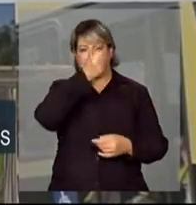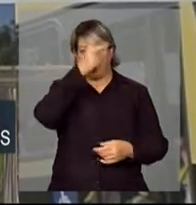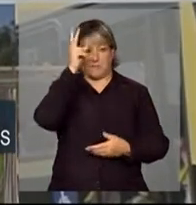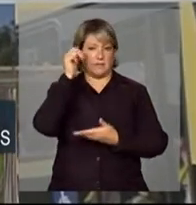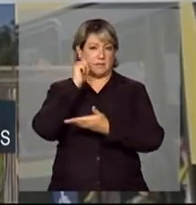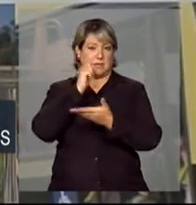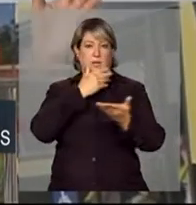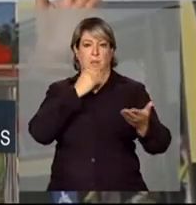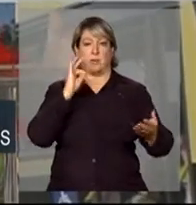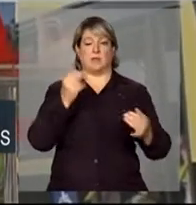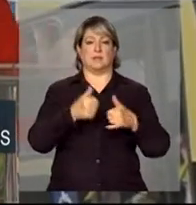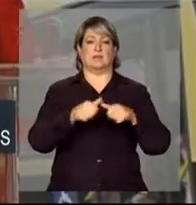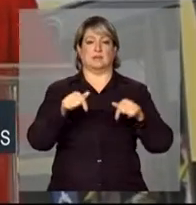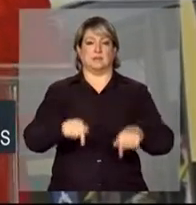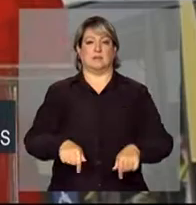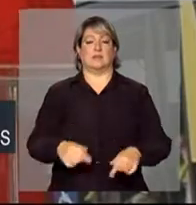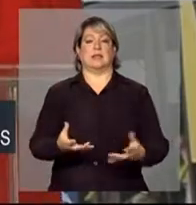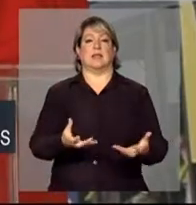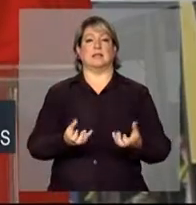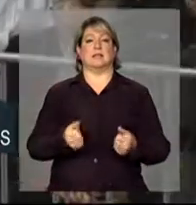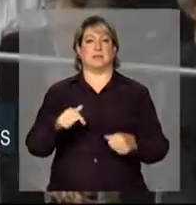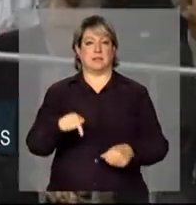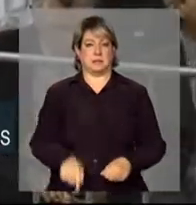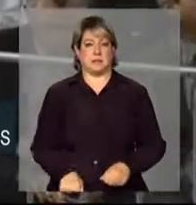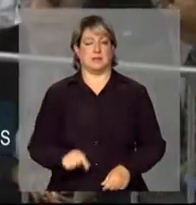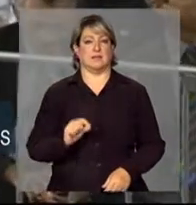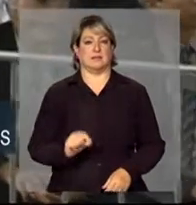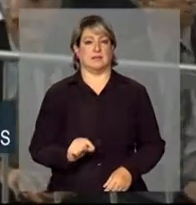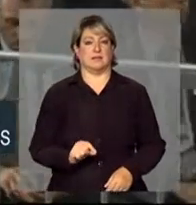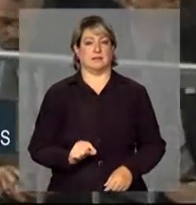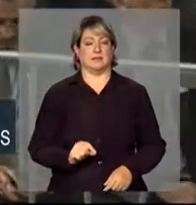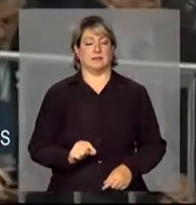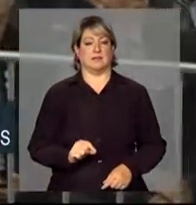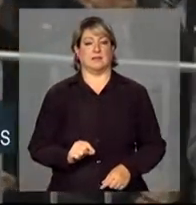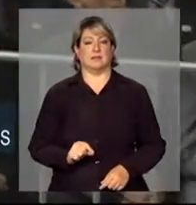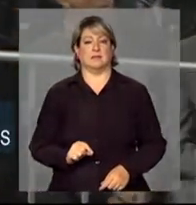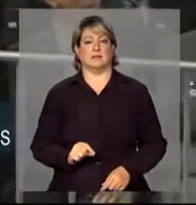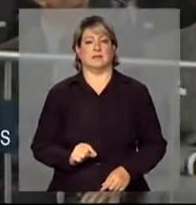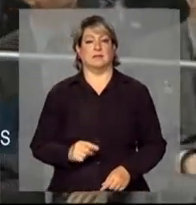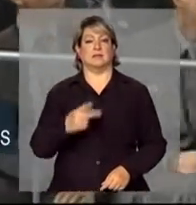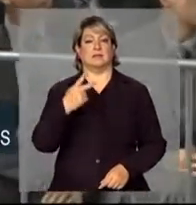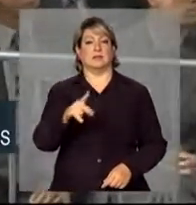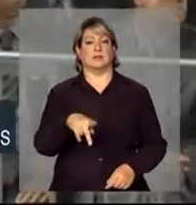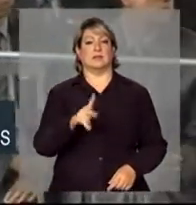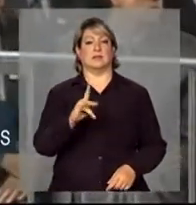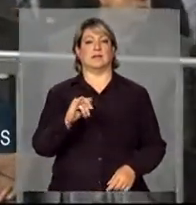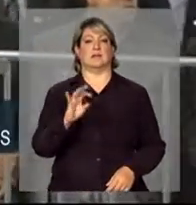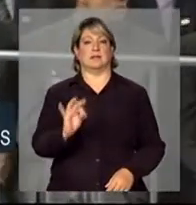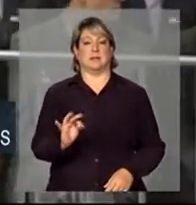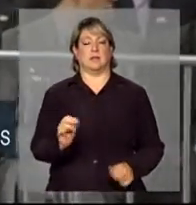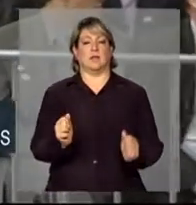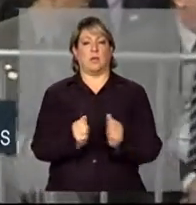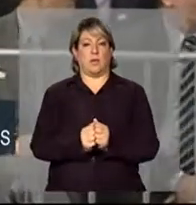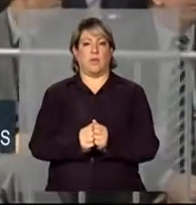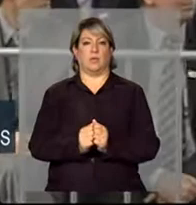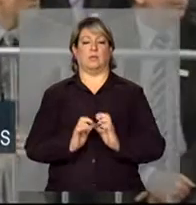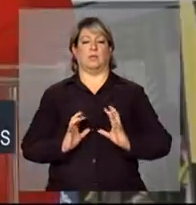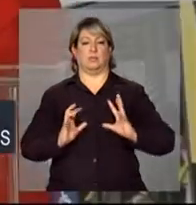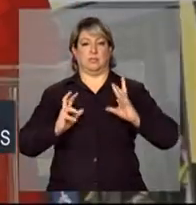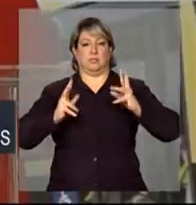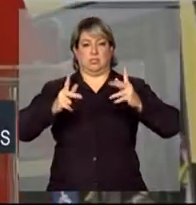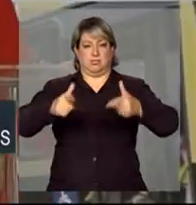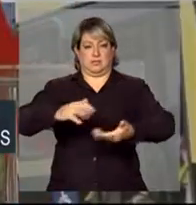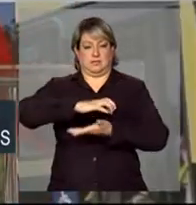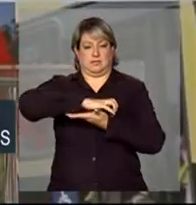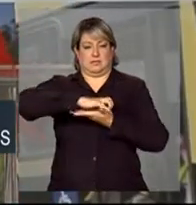e os prefeitos que receberam aqui o seu kit com uma retroescavadeira, uma